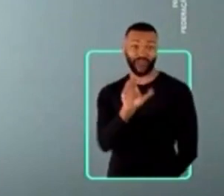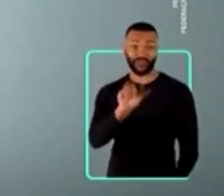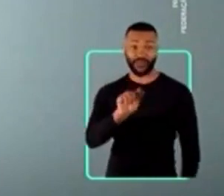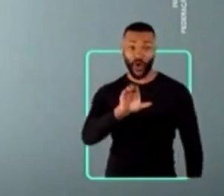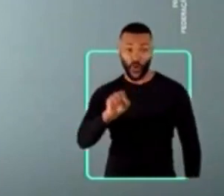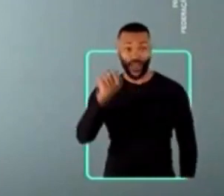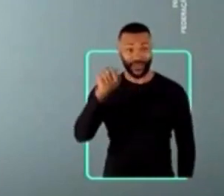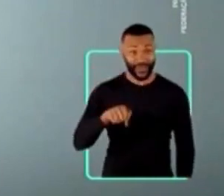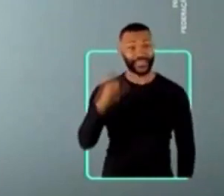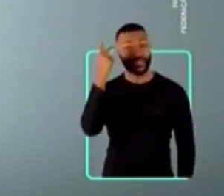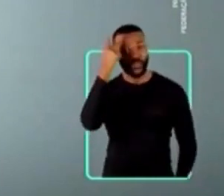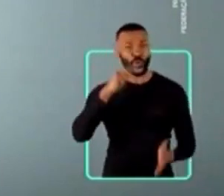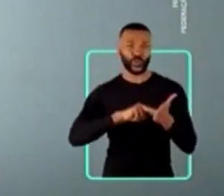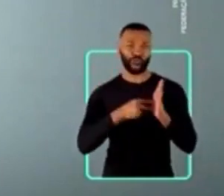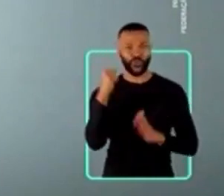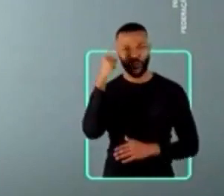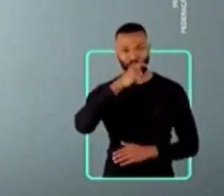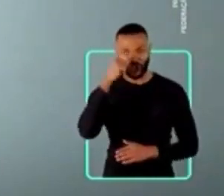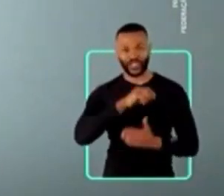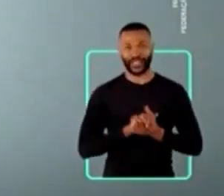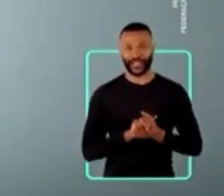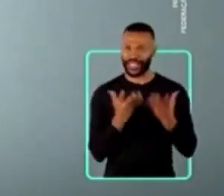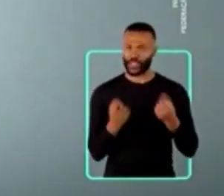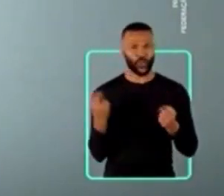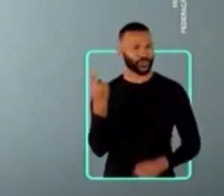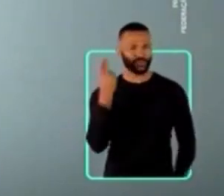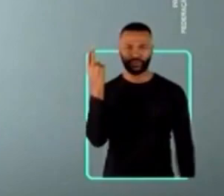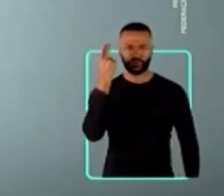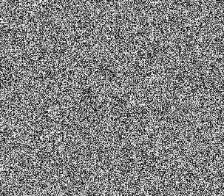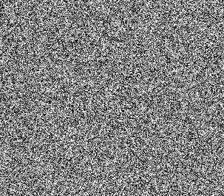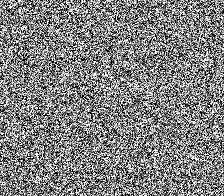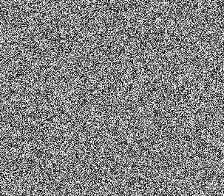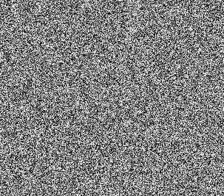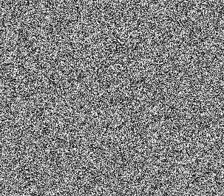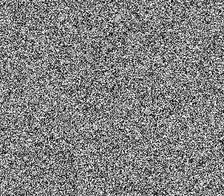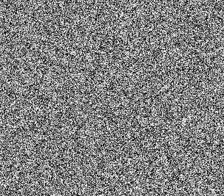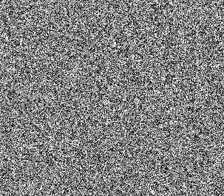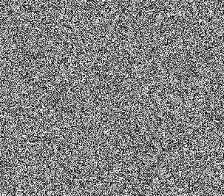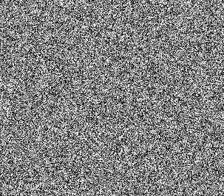nome disso é caô. Aqui em São Paulo se chama mentira. E a gente não aceita.